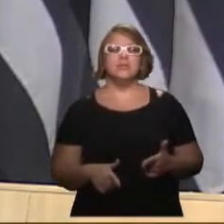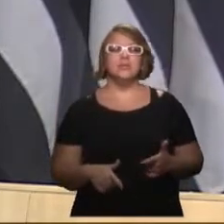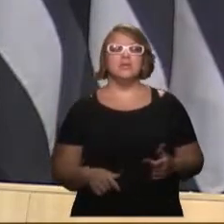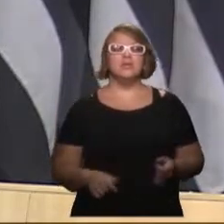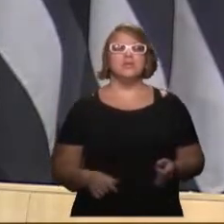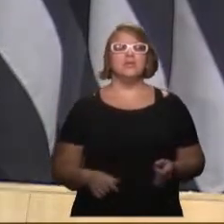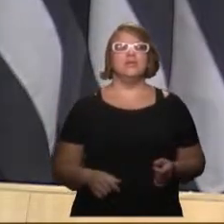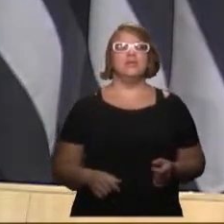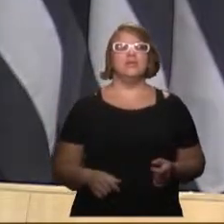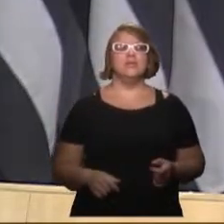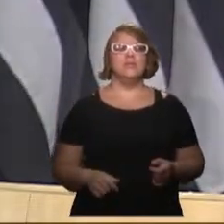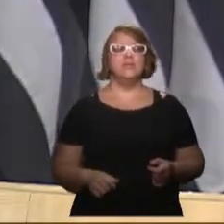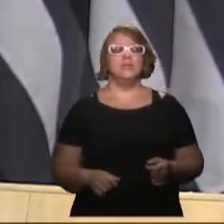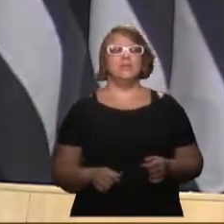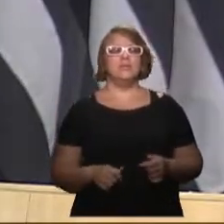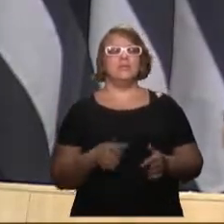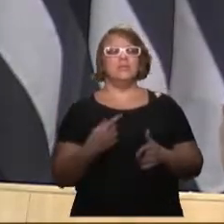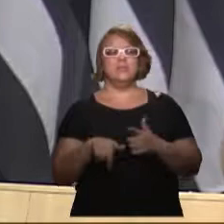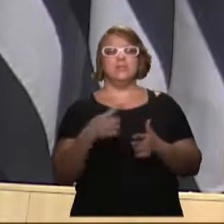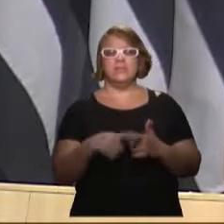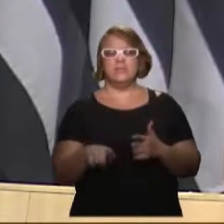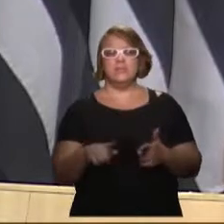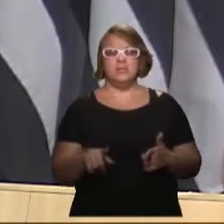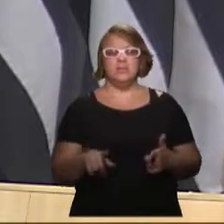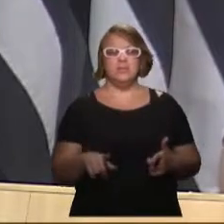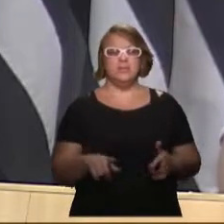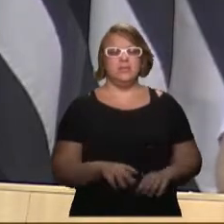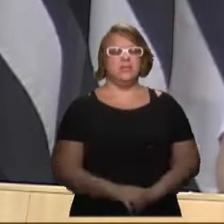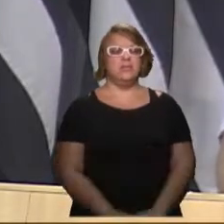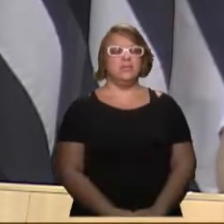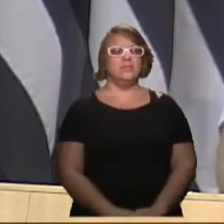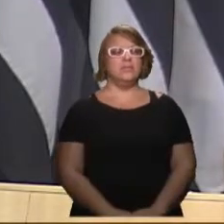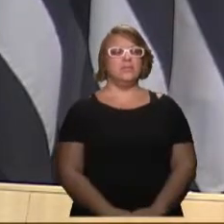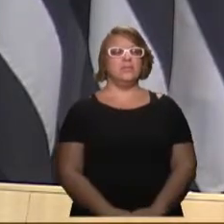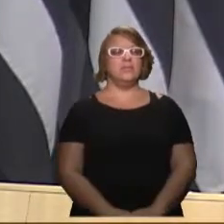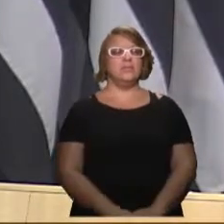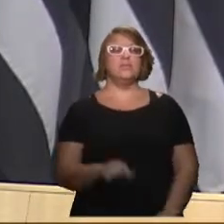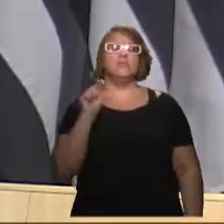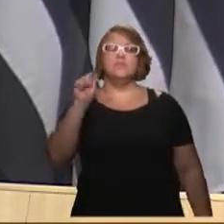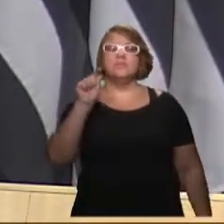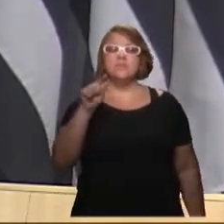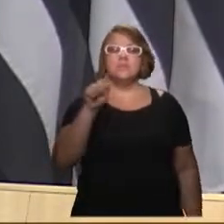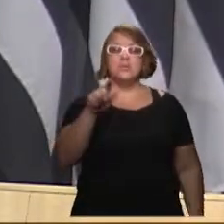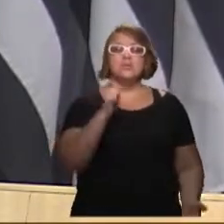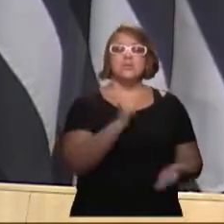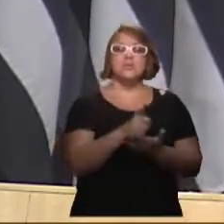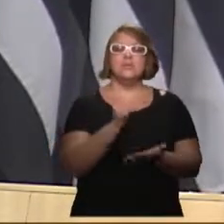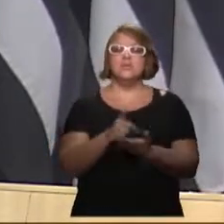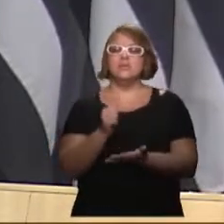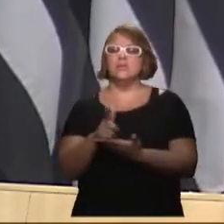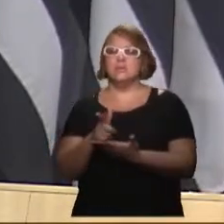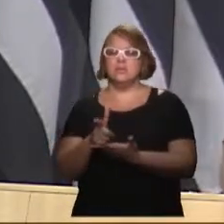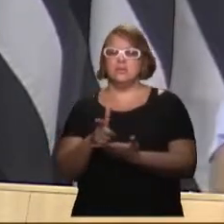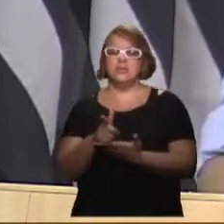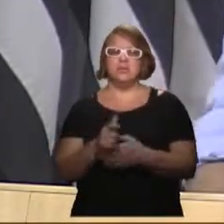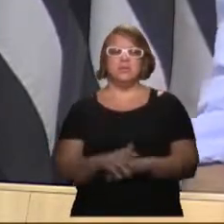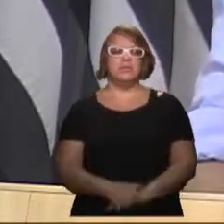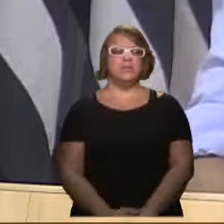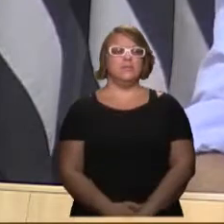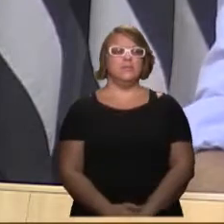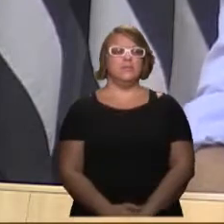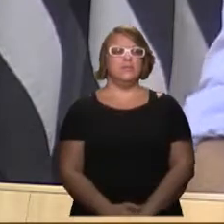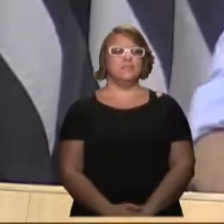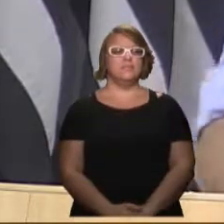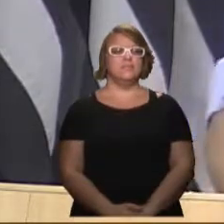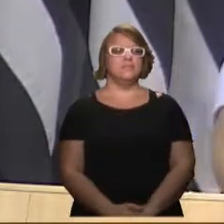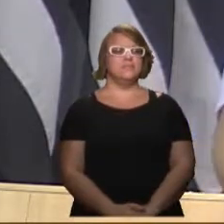desse modelo, que coloca na conta de você, contribuinte, a responsabilidade de bancar, e eu tenho dito isso, vou ter problema,